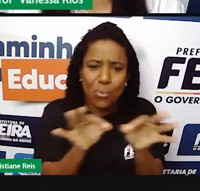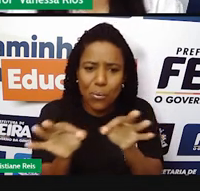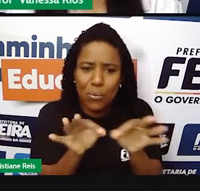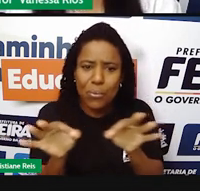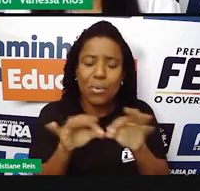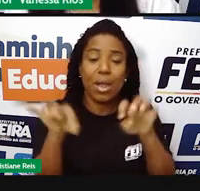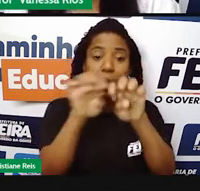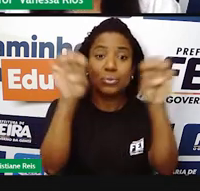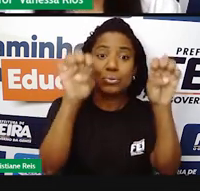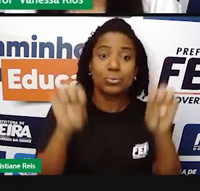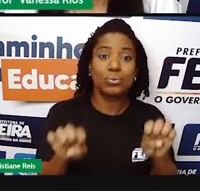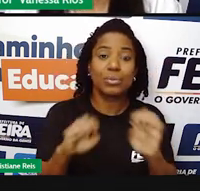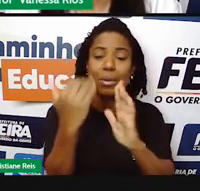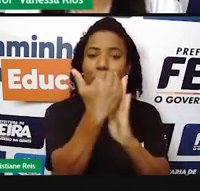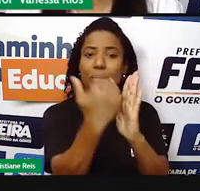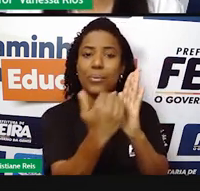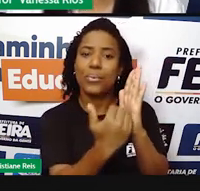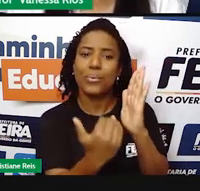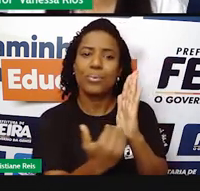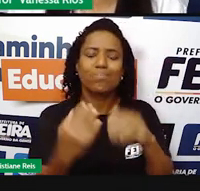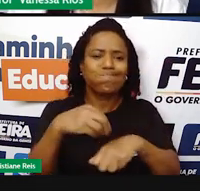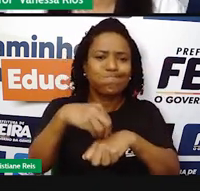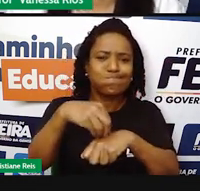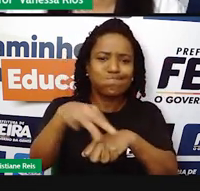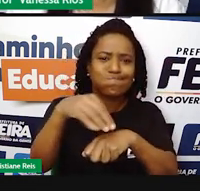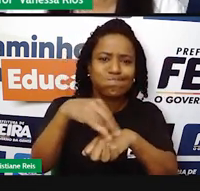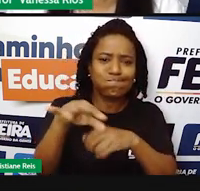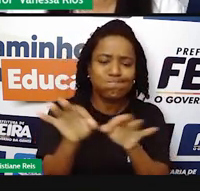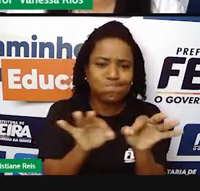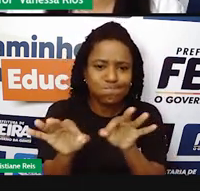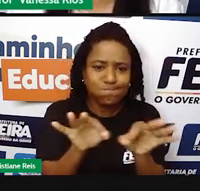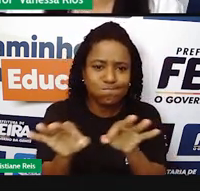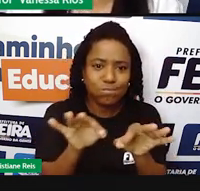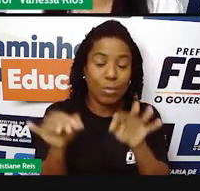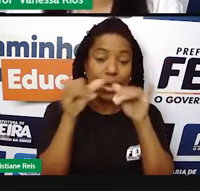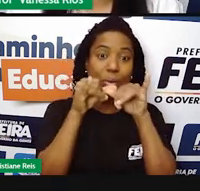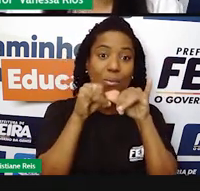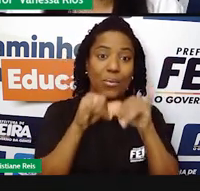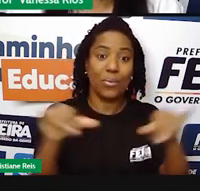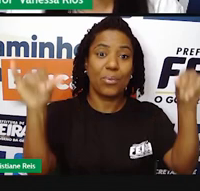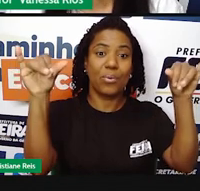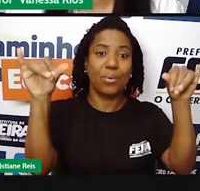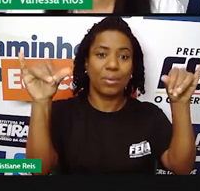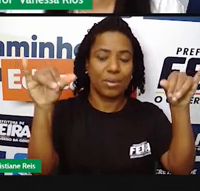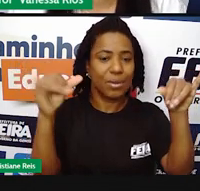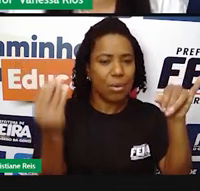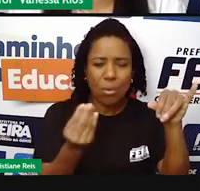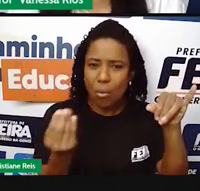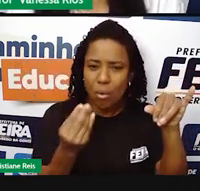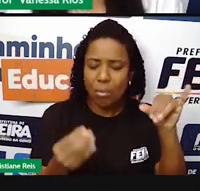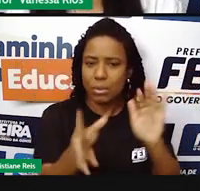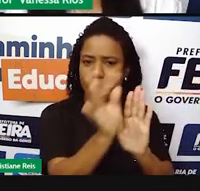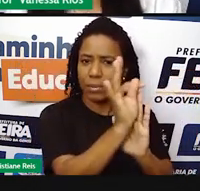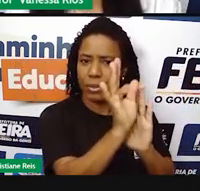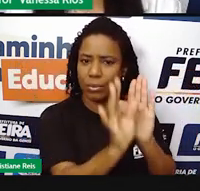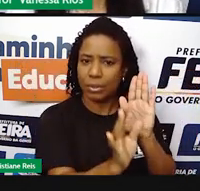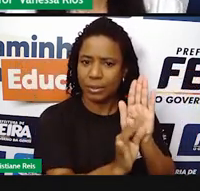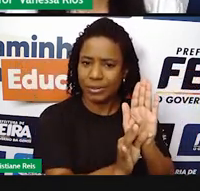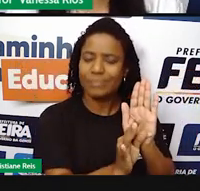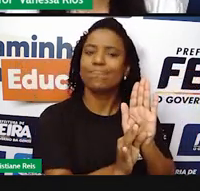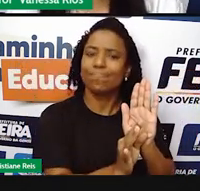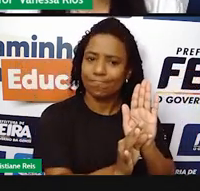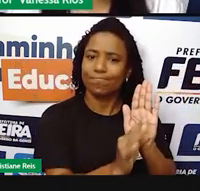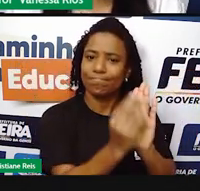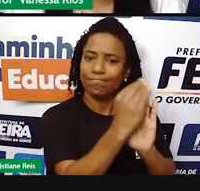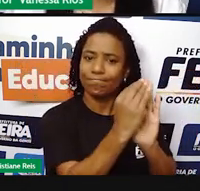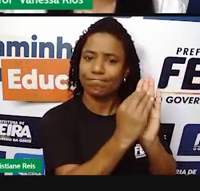estrutura, uma programação, todo um planejamento para que esse texto seja construído e o objetivo do texto